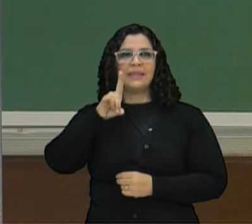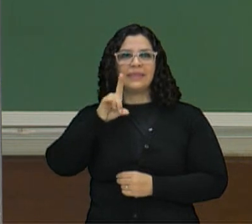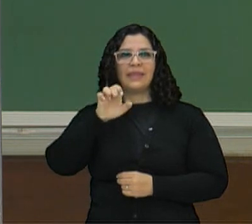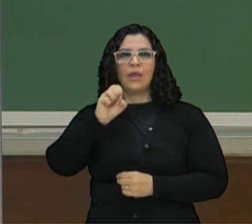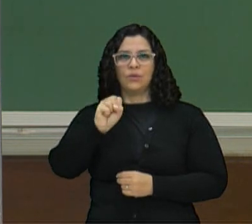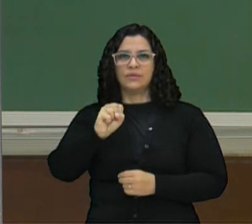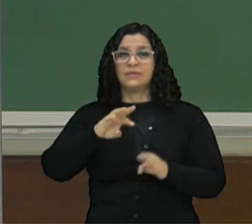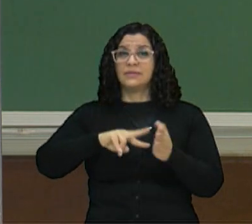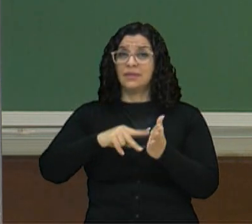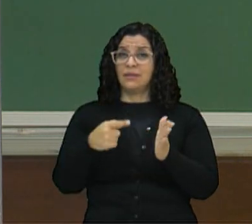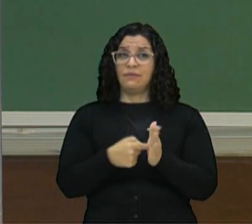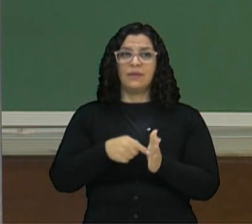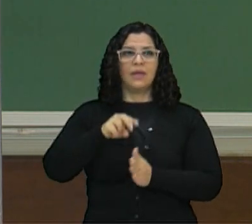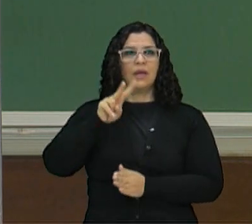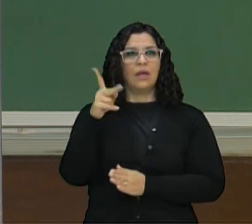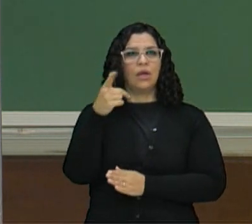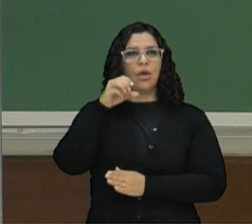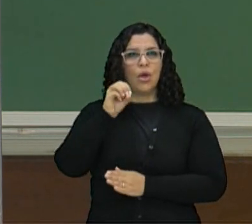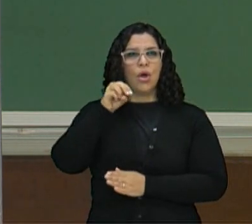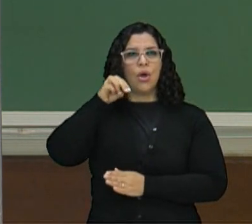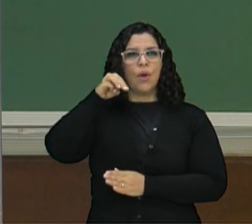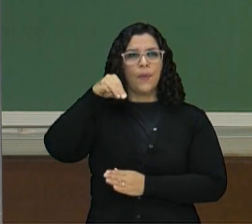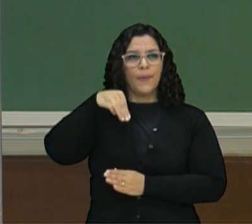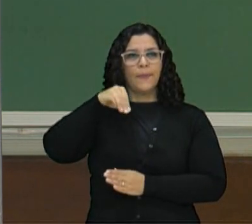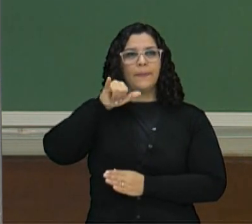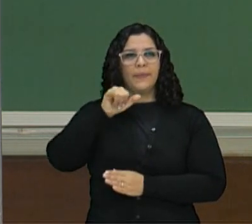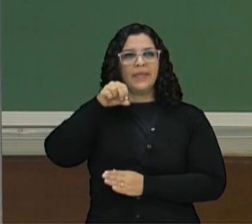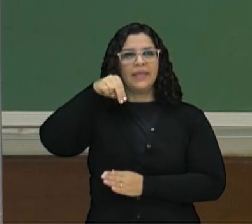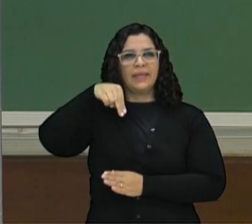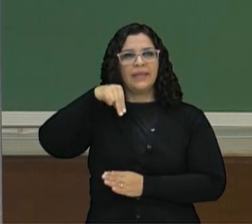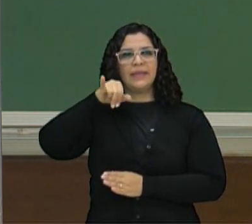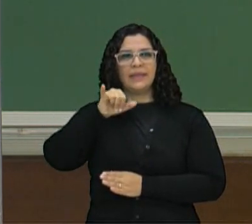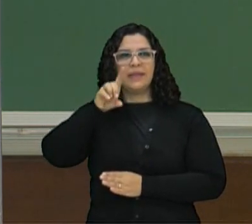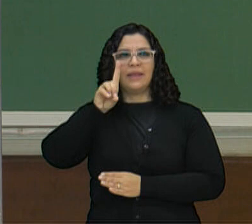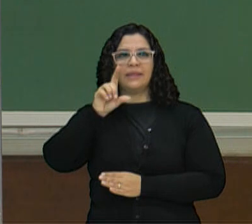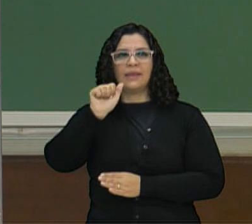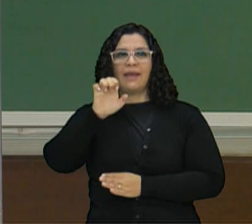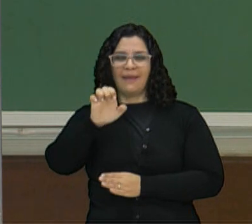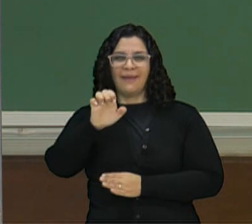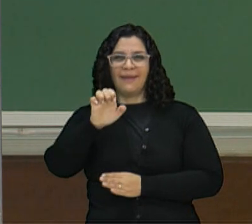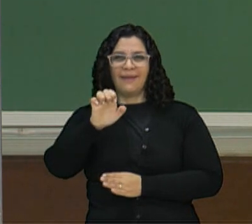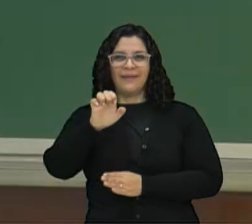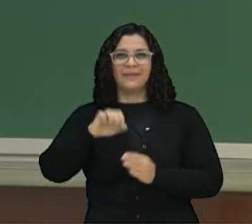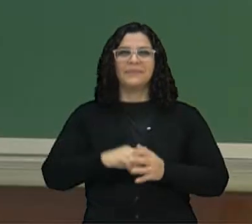Hominidae. Está escrito dae, mas se pronuncia Hominidae.